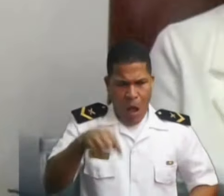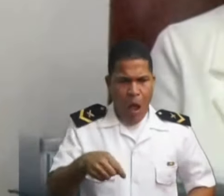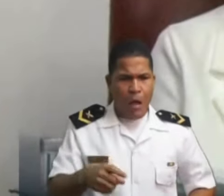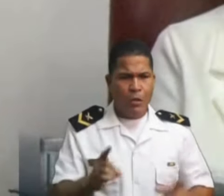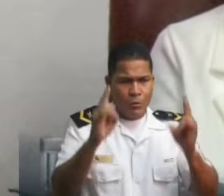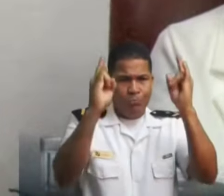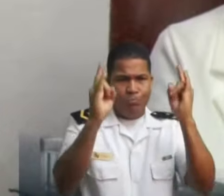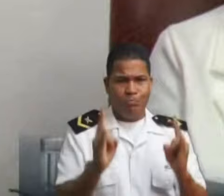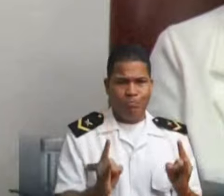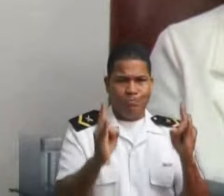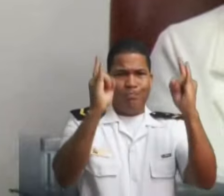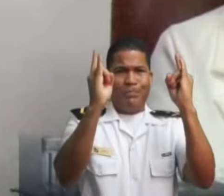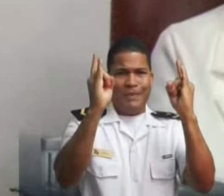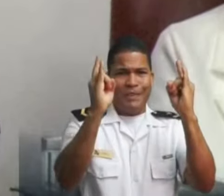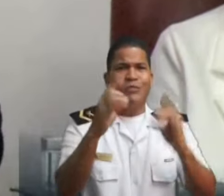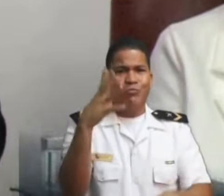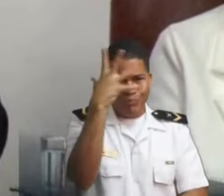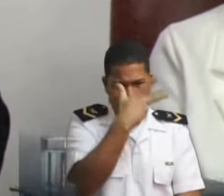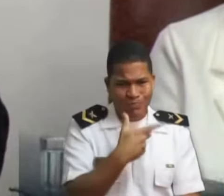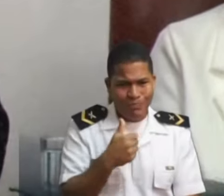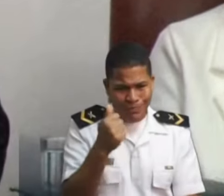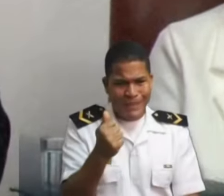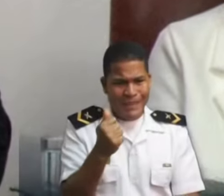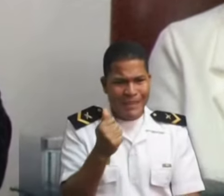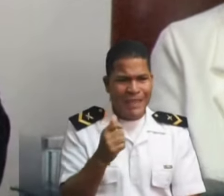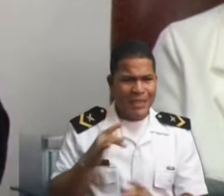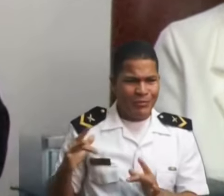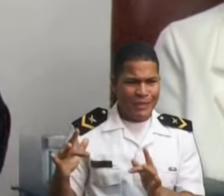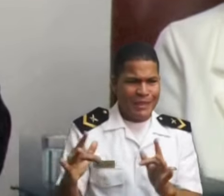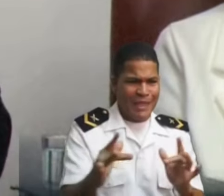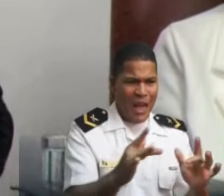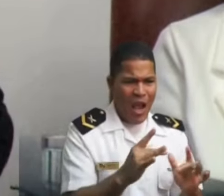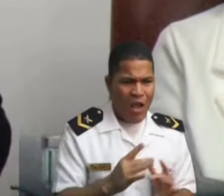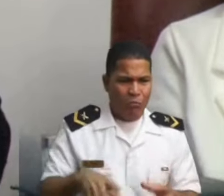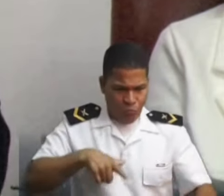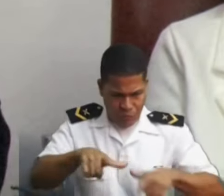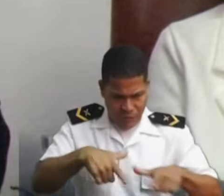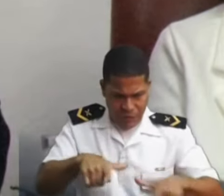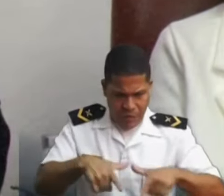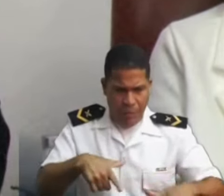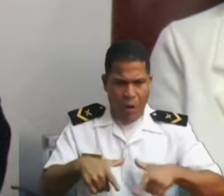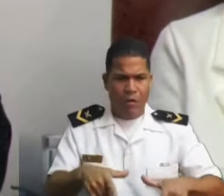centenário de estilo neoclássico, labutaram e ainda labutam,